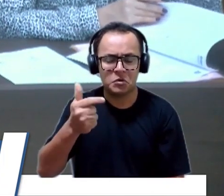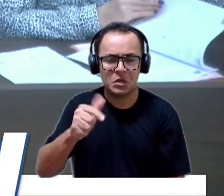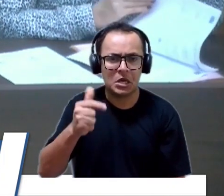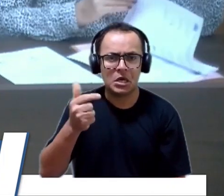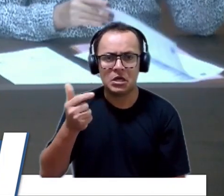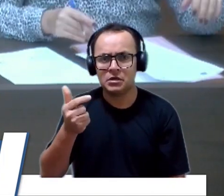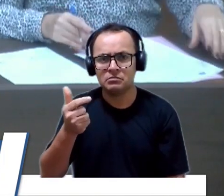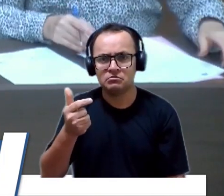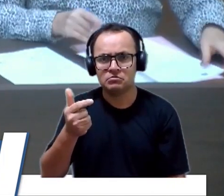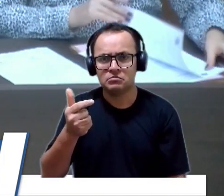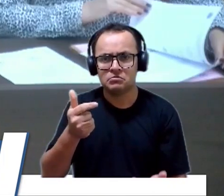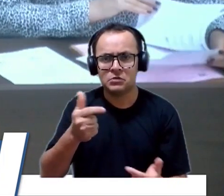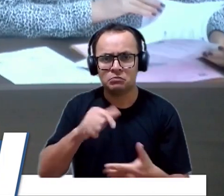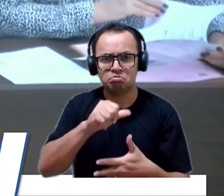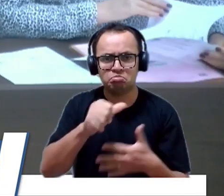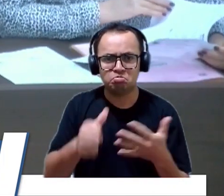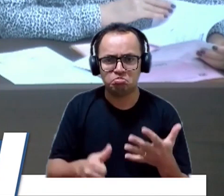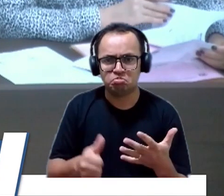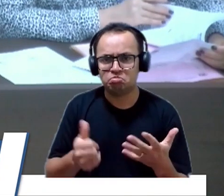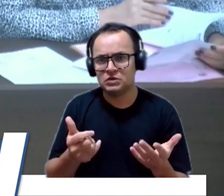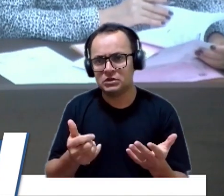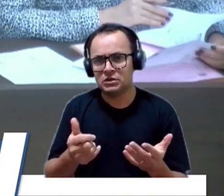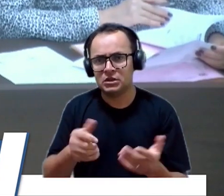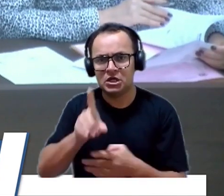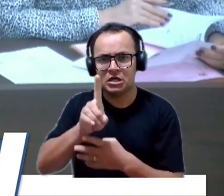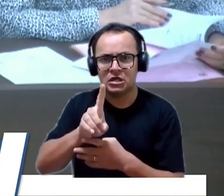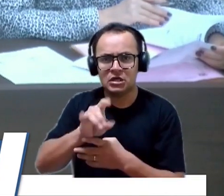paramentos, dízimo, dias sagrados,